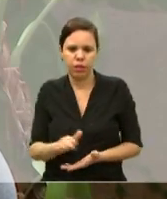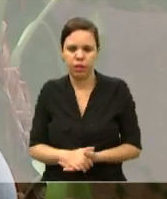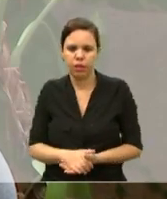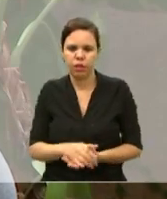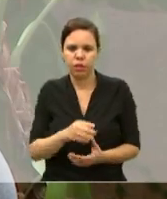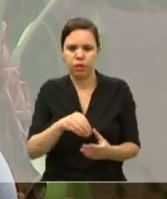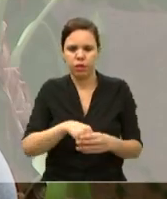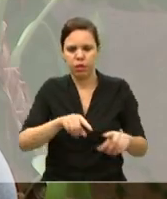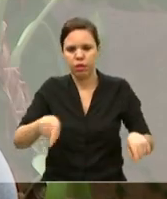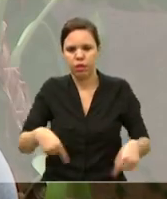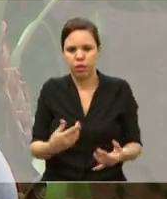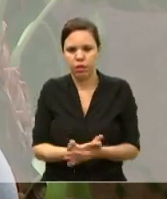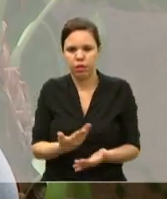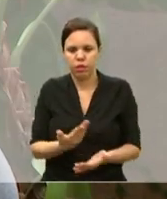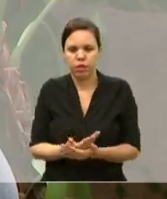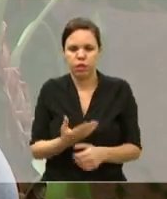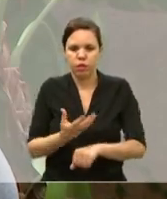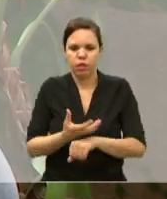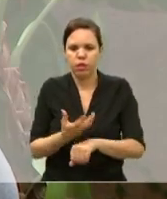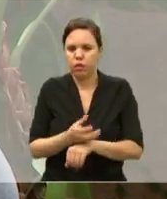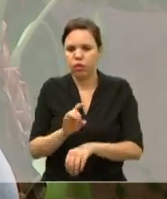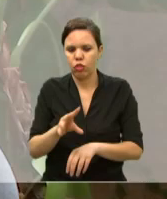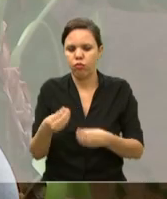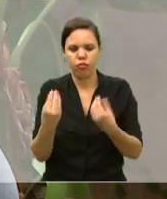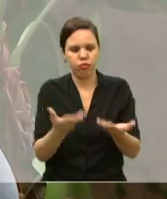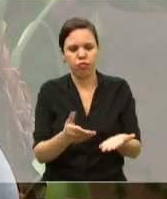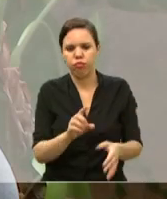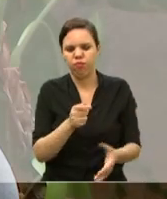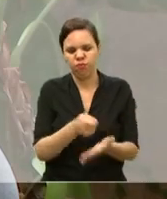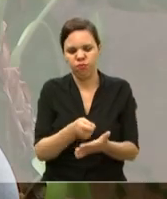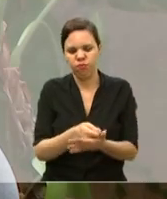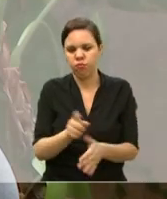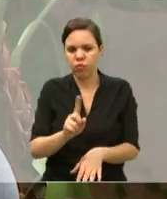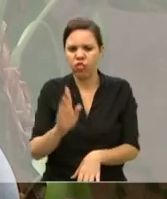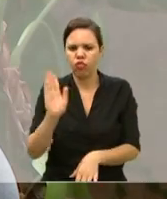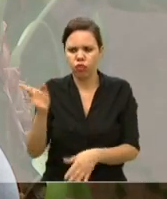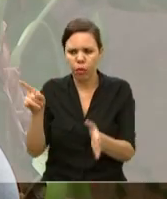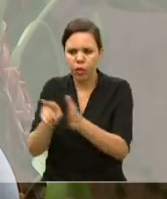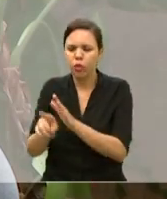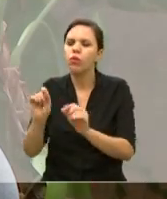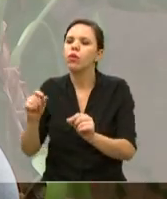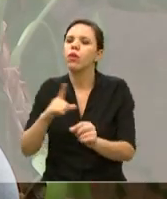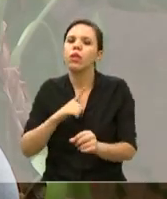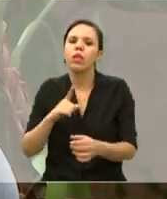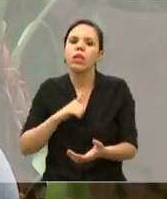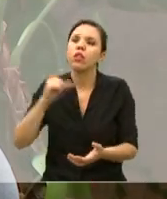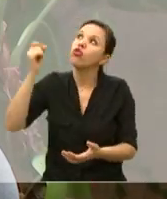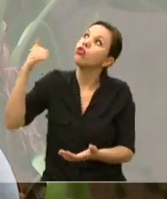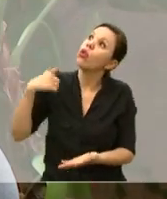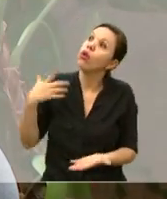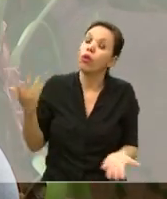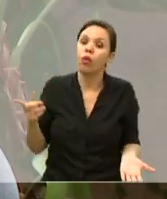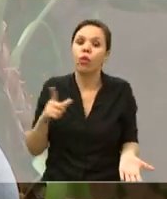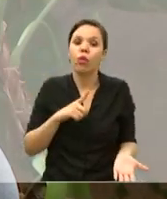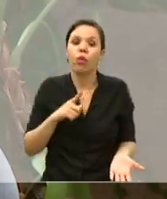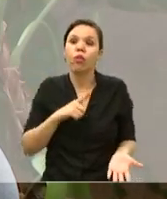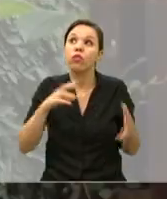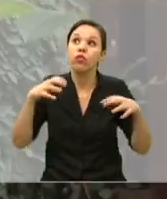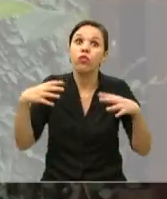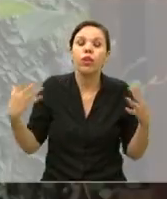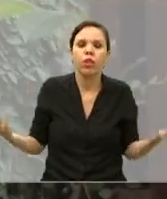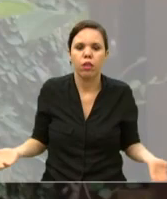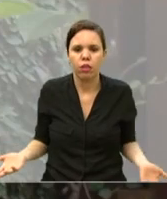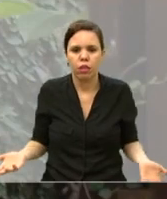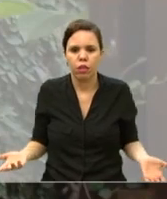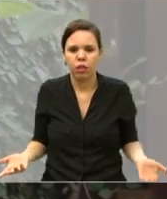dentro de uma sala de aula e damos a matéria simplesmente. A gente já pergunta, hoje tem sol? Hoje tá